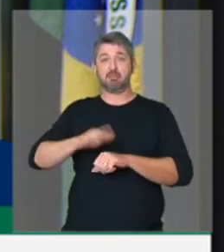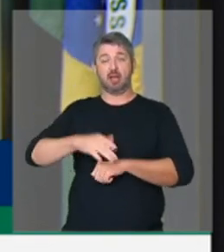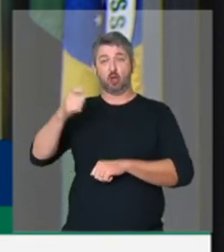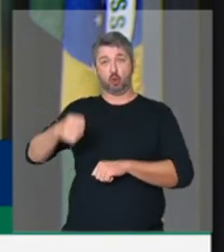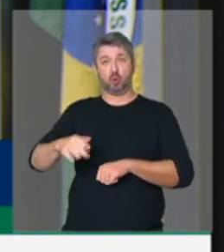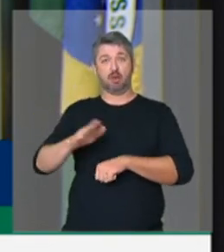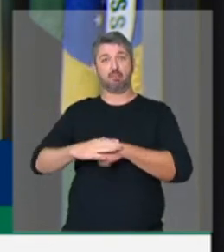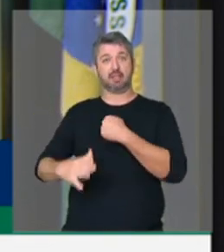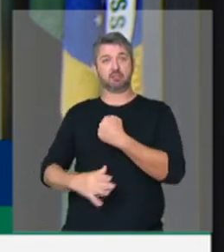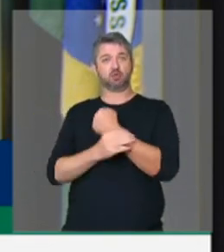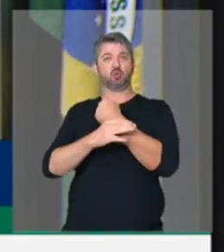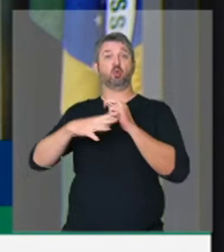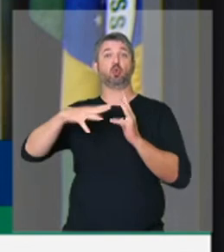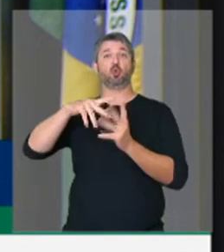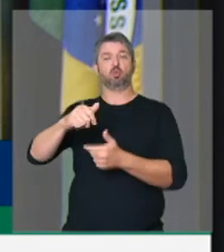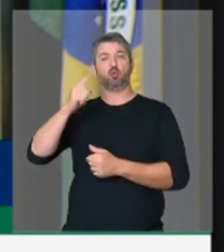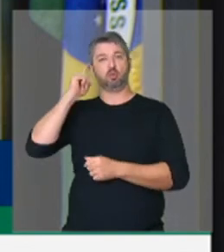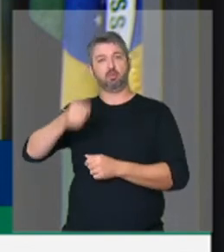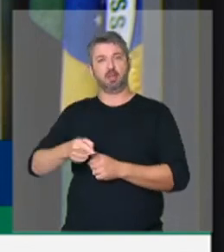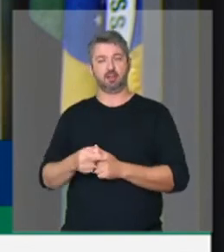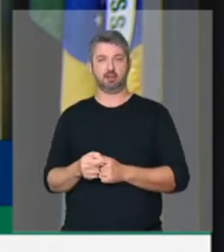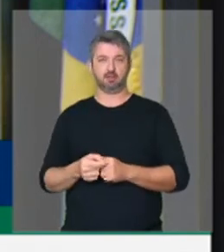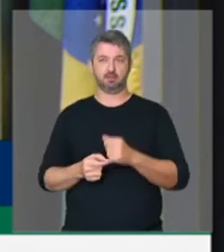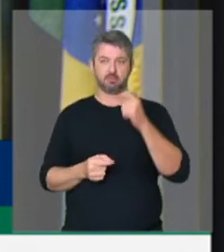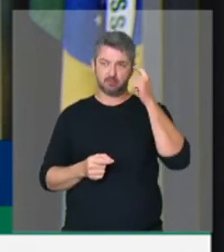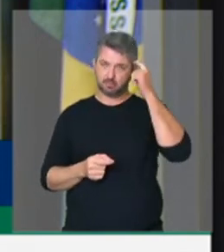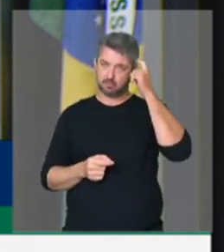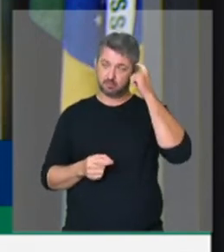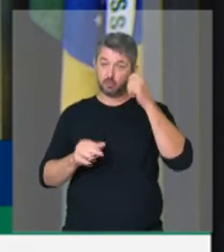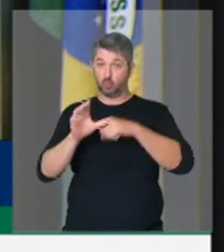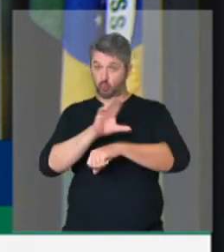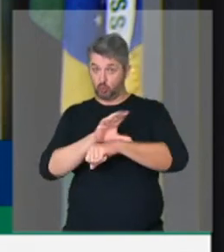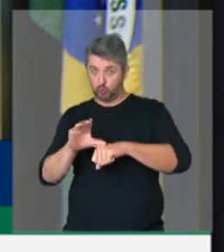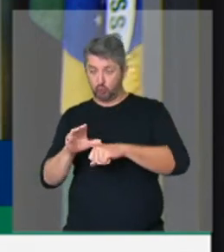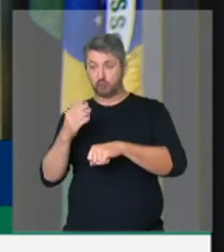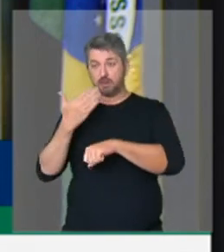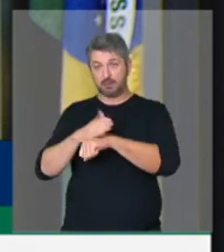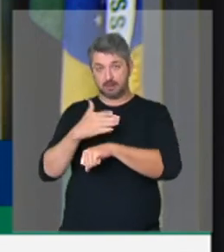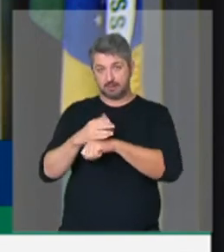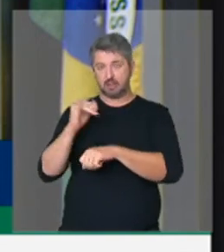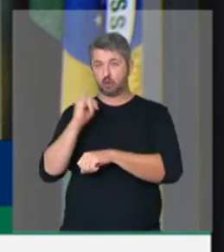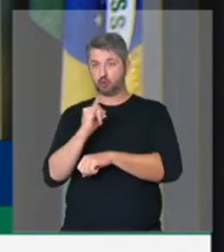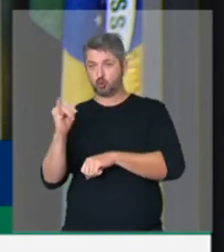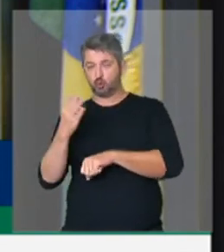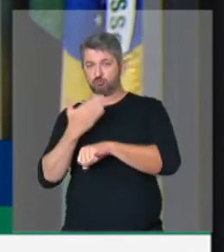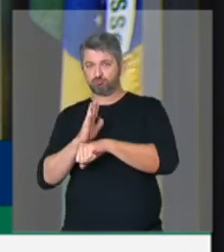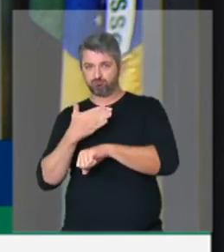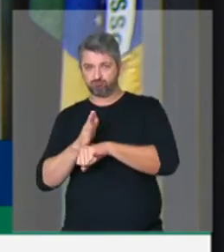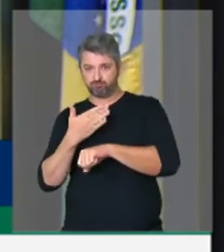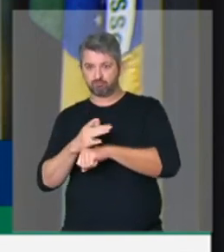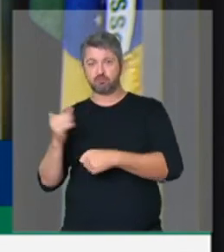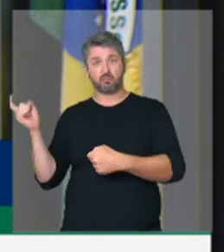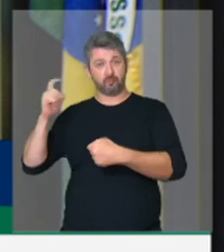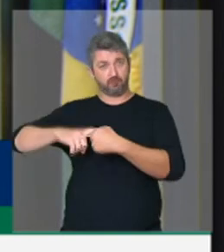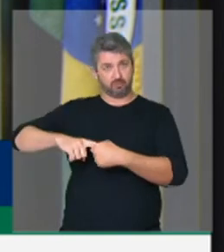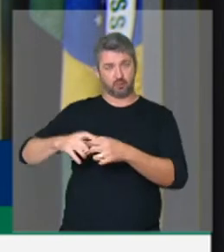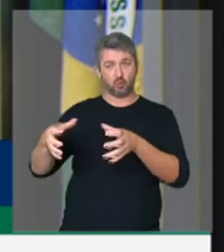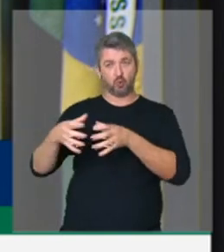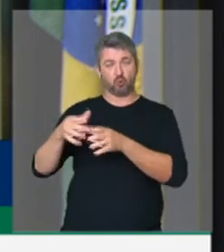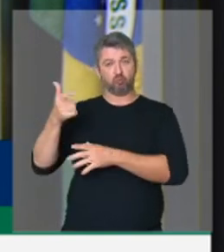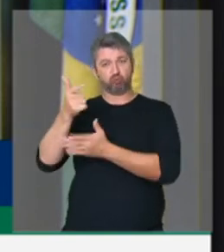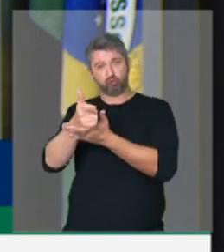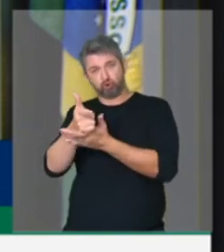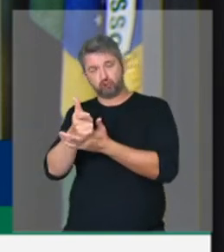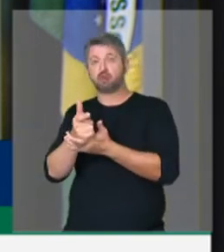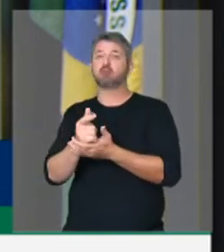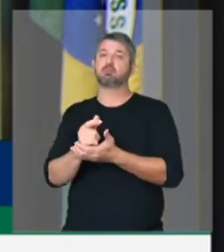mundo, prescreve. Faça o curso, procure um instrutor de tiro, filie-se a um clube de tiro